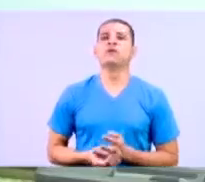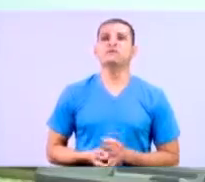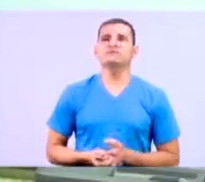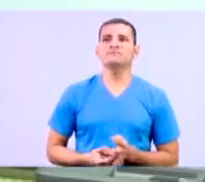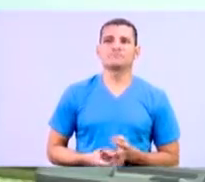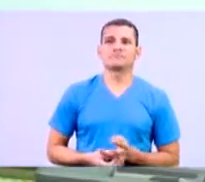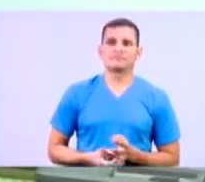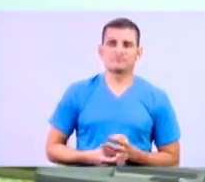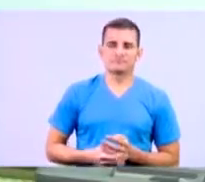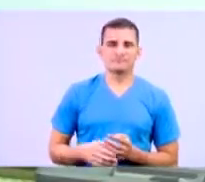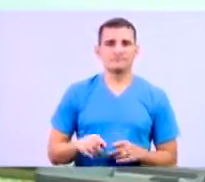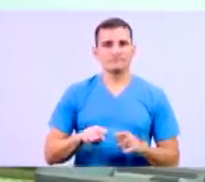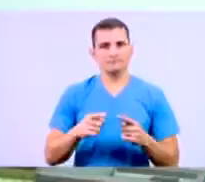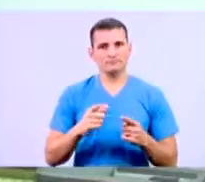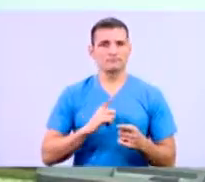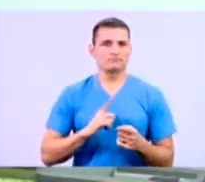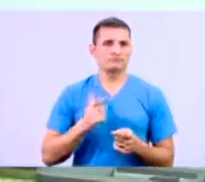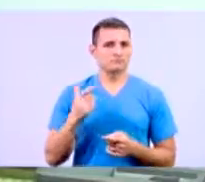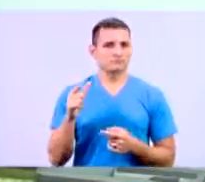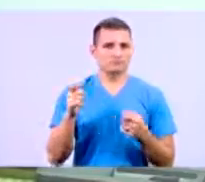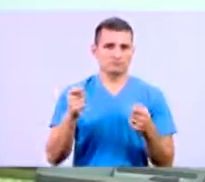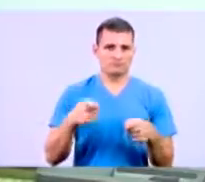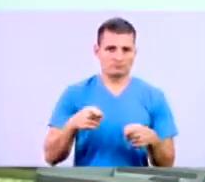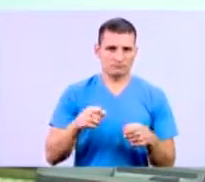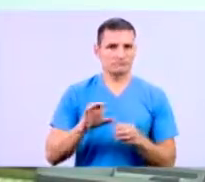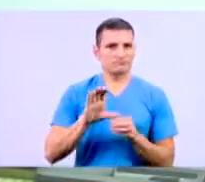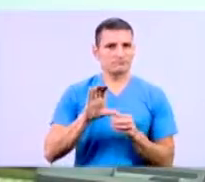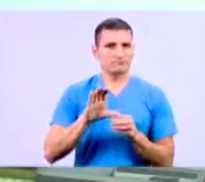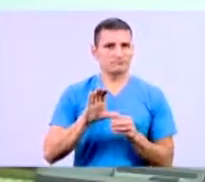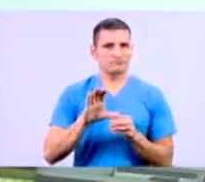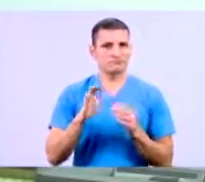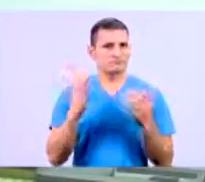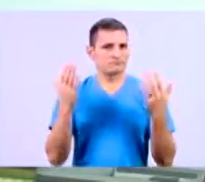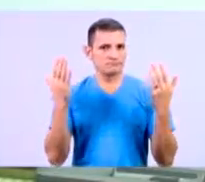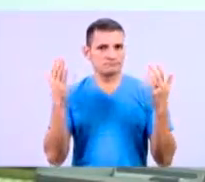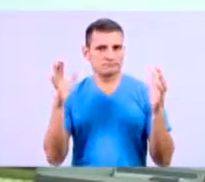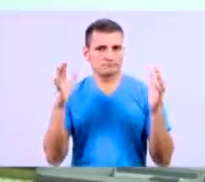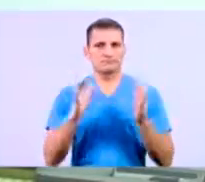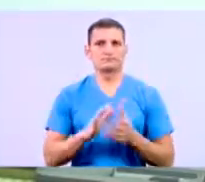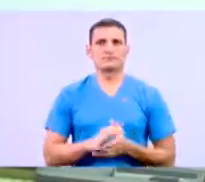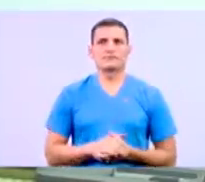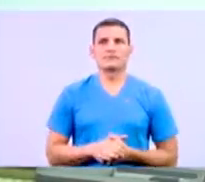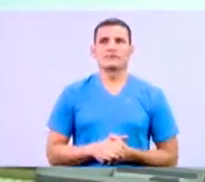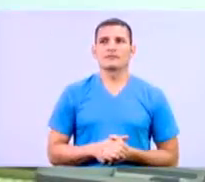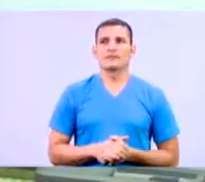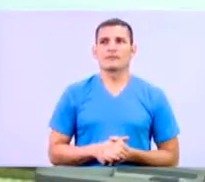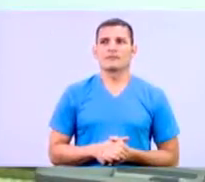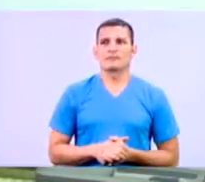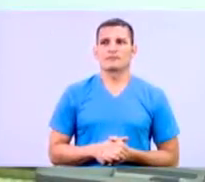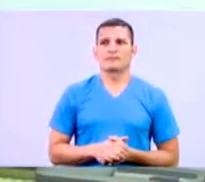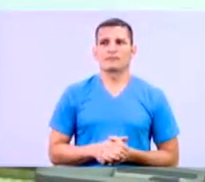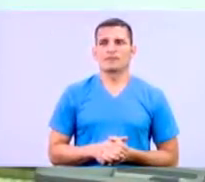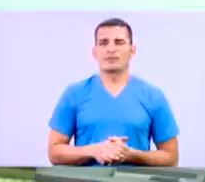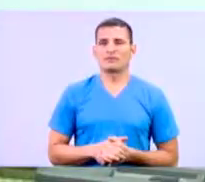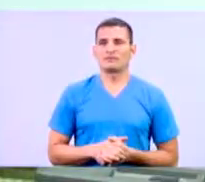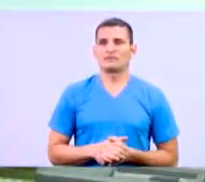tem algumas possibilidades. Candeias, né? Parabéns, Candeias, por participar. É isso aí. Mas vamos acompanhar